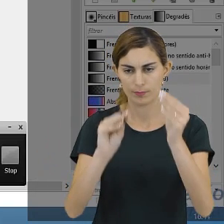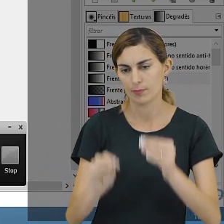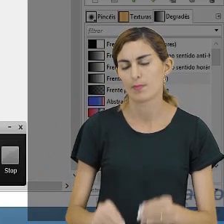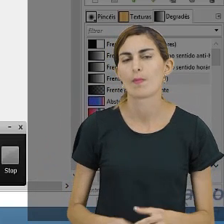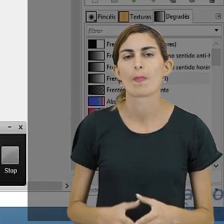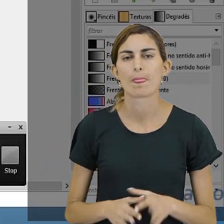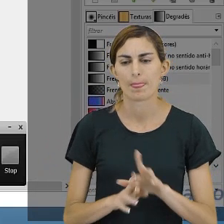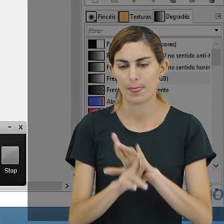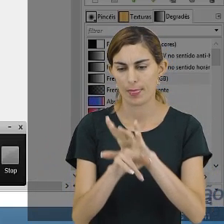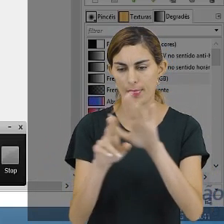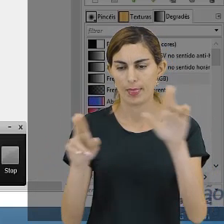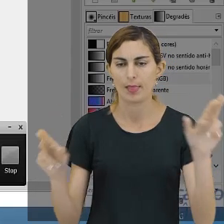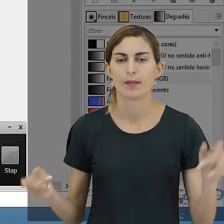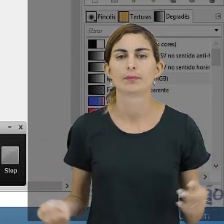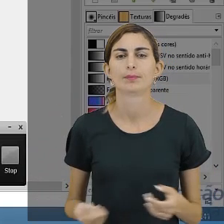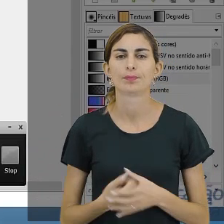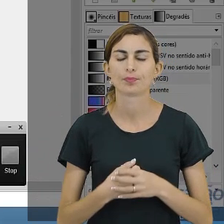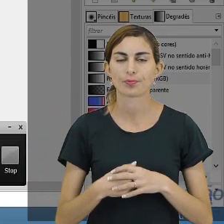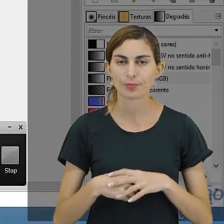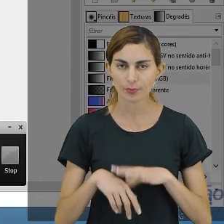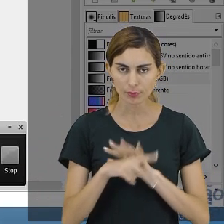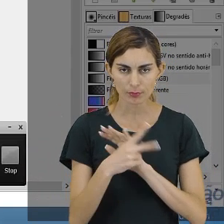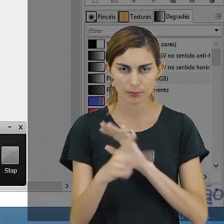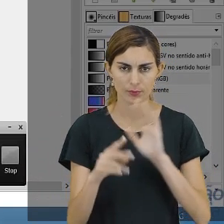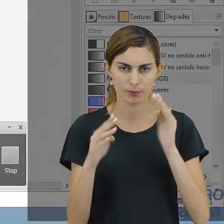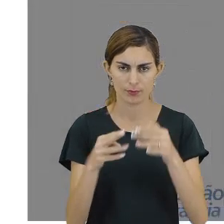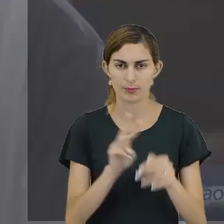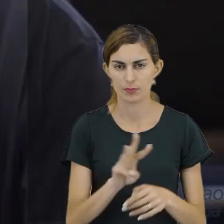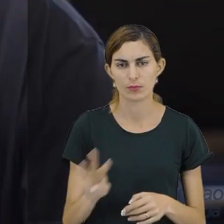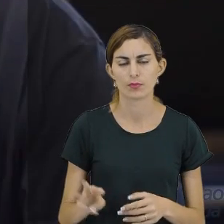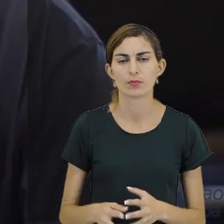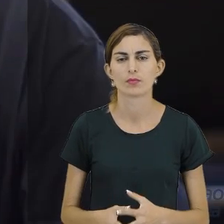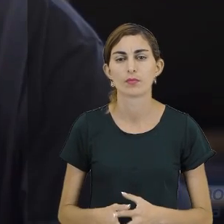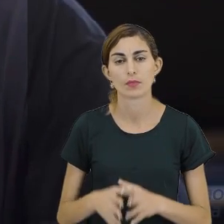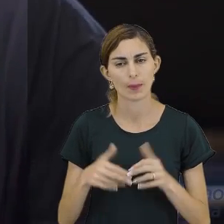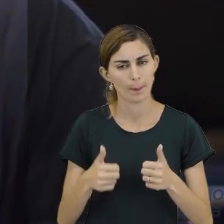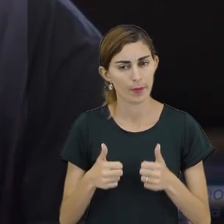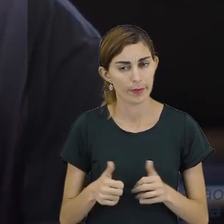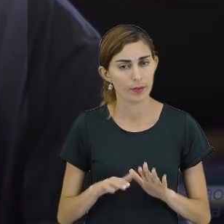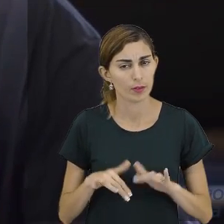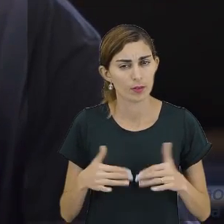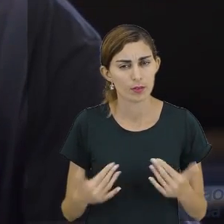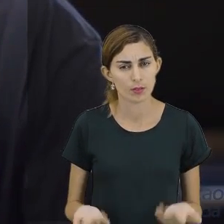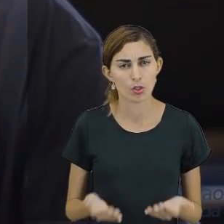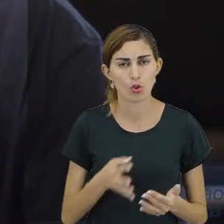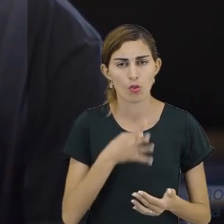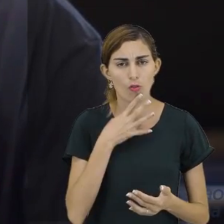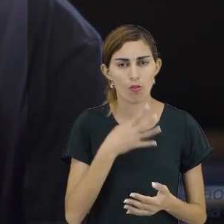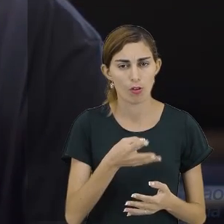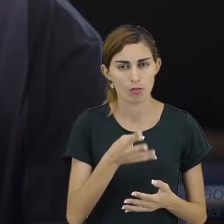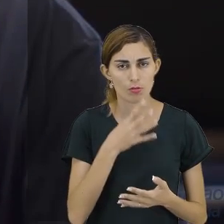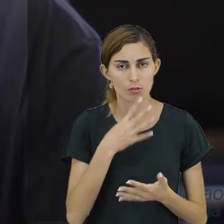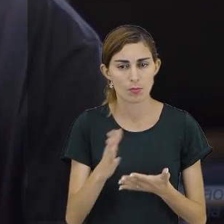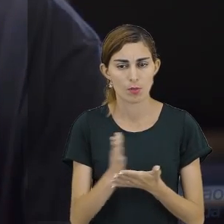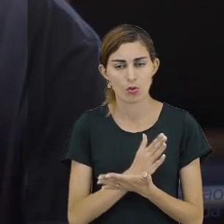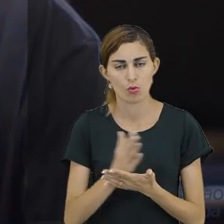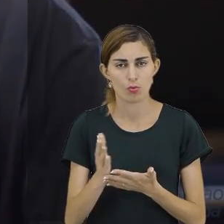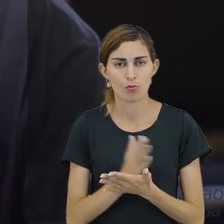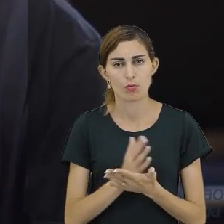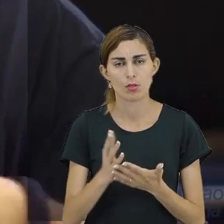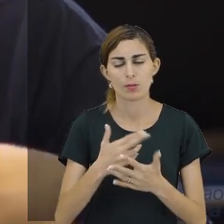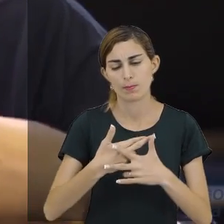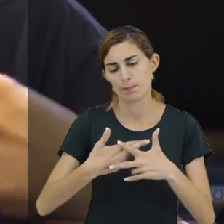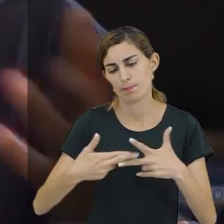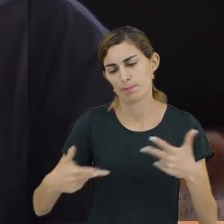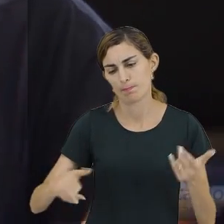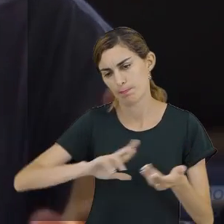composições diversas voltadas para a web. Bem, então nós conhecemos algumas